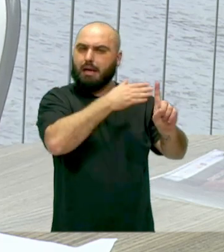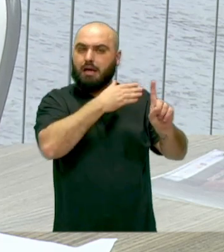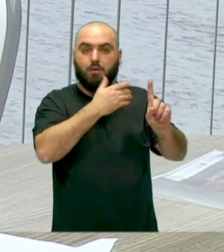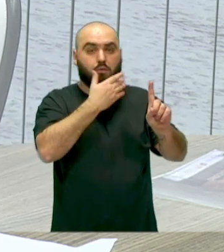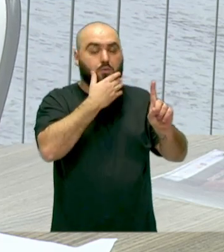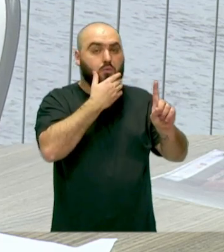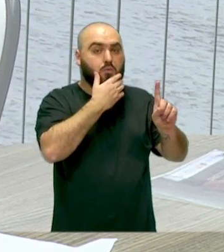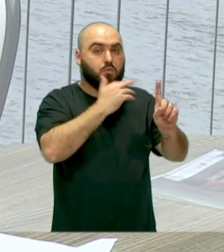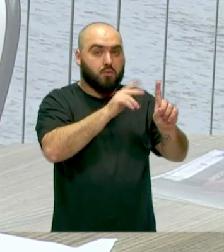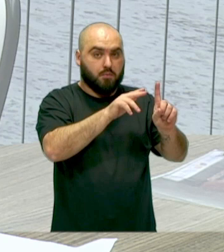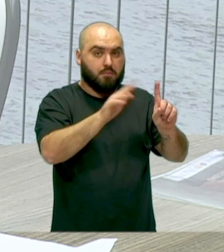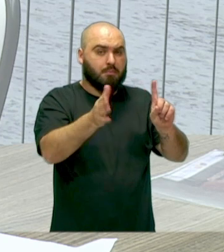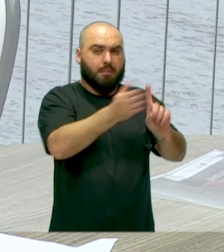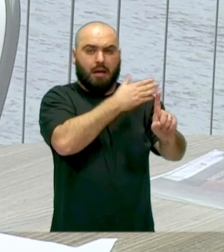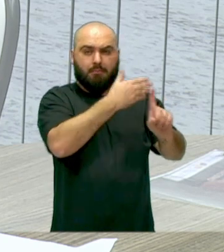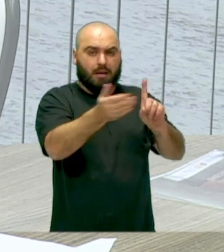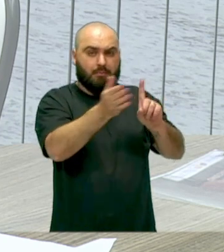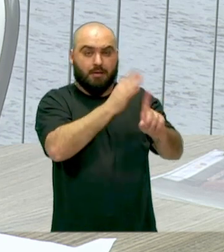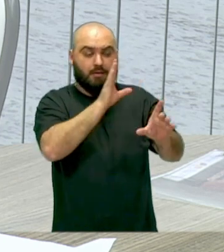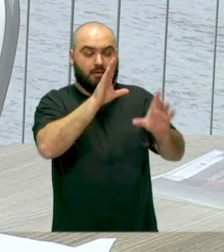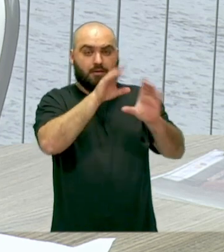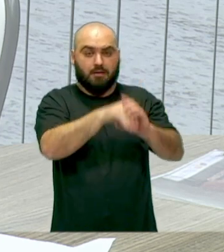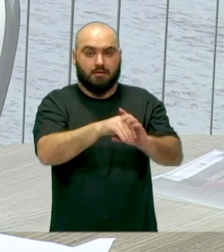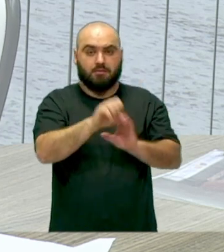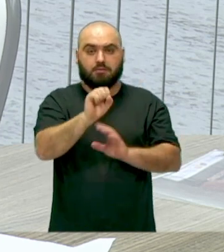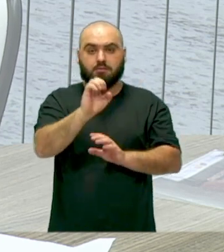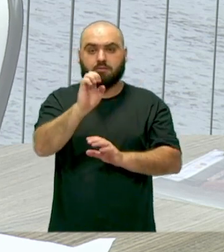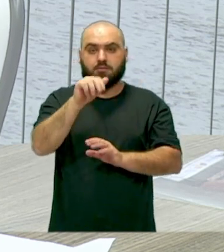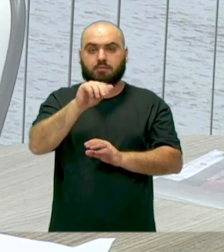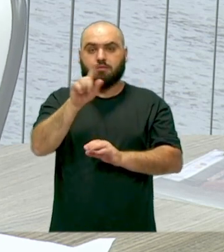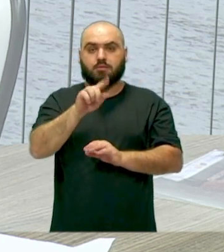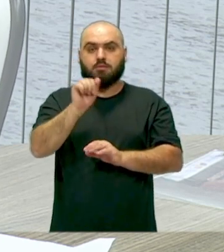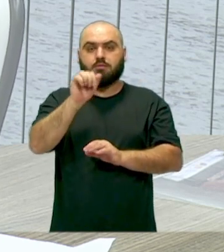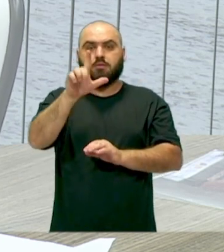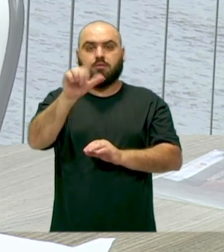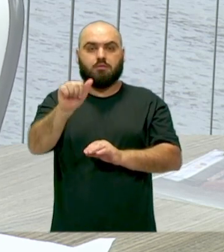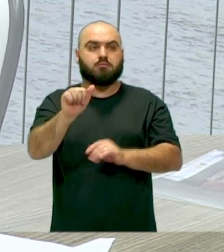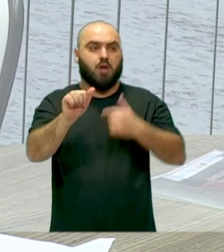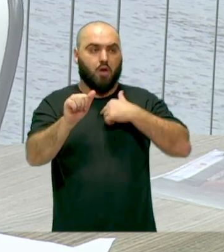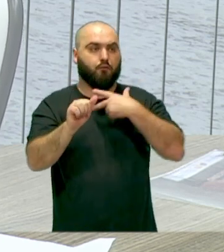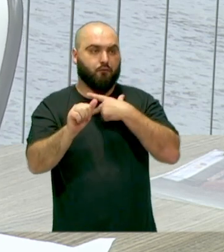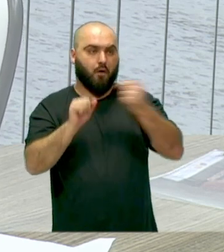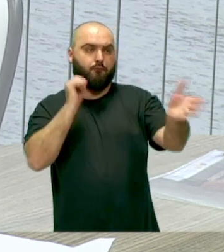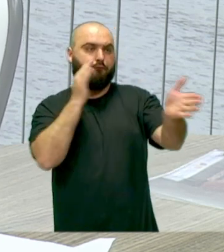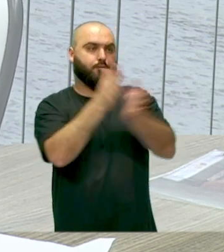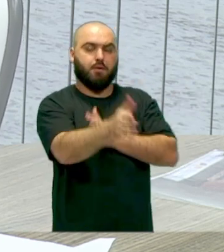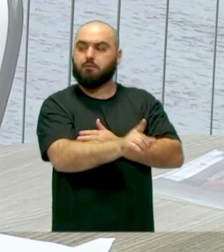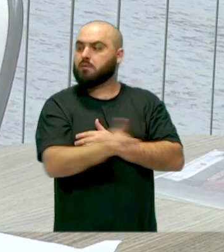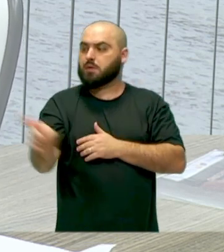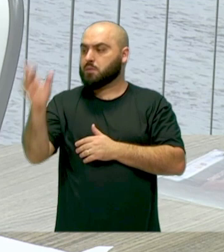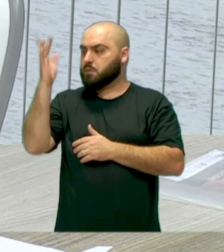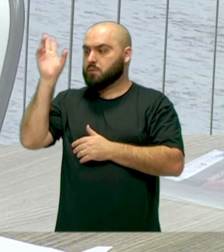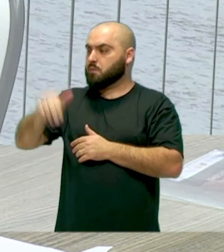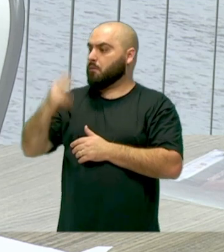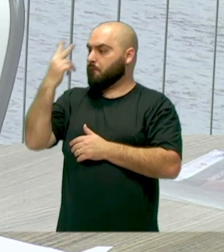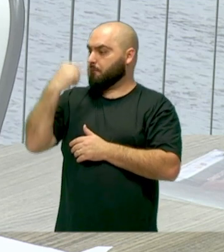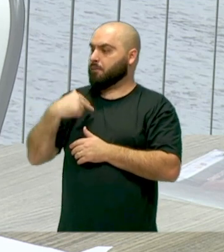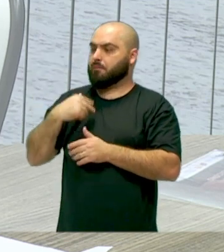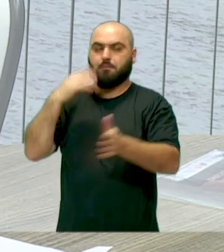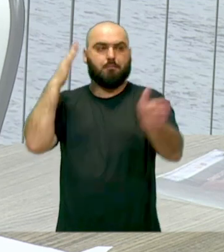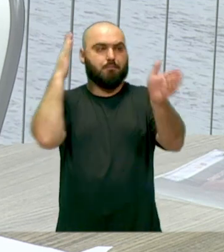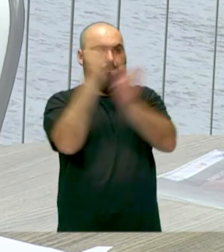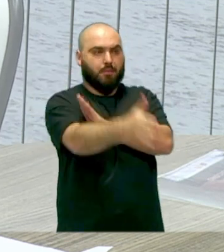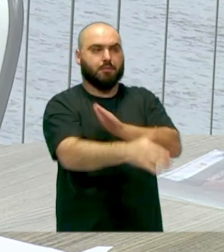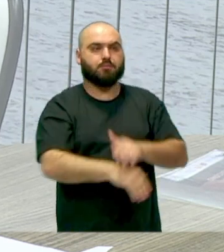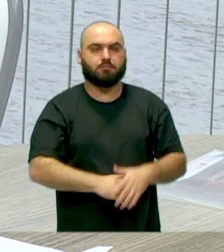tanto na senzala, que ele disse, eu vou fugir e vocês nunca mais vão saber de mim. E ela tinha aquilo